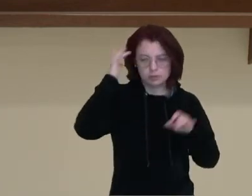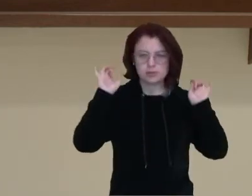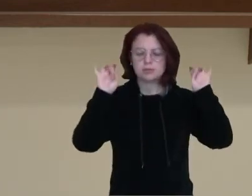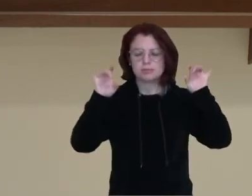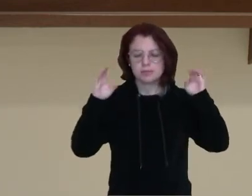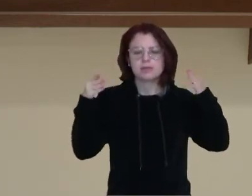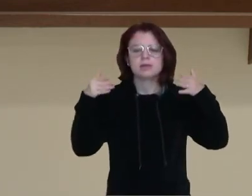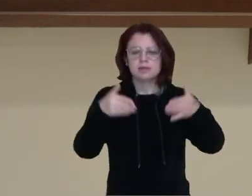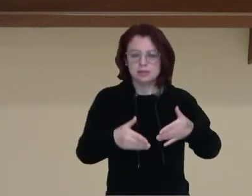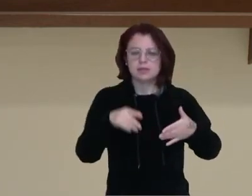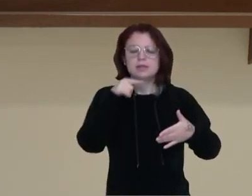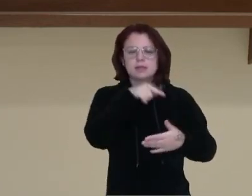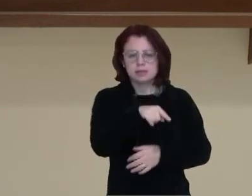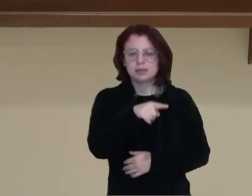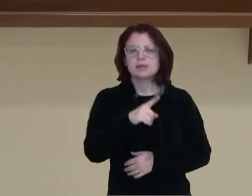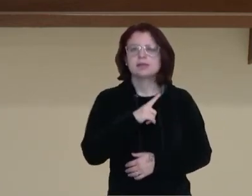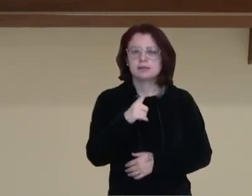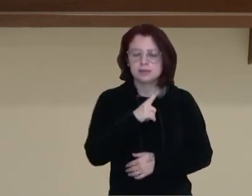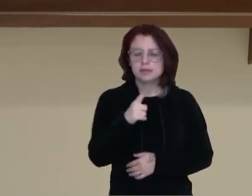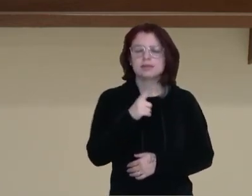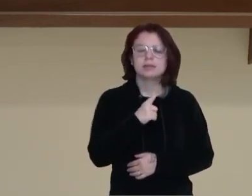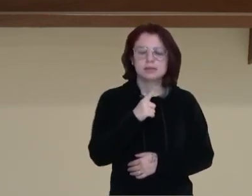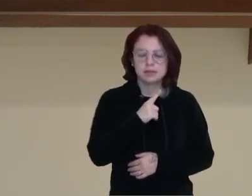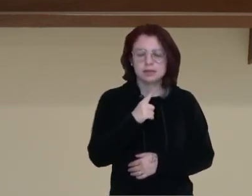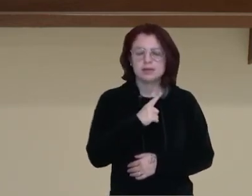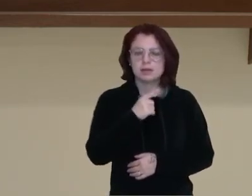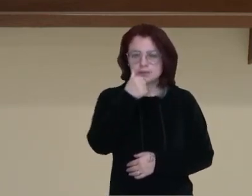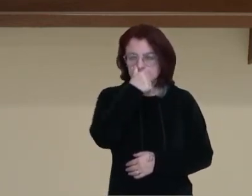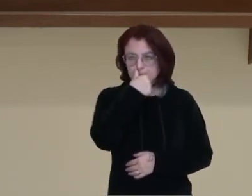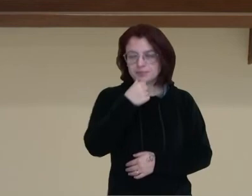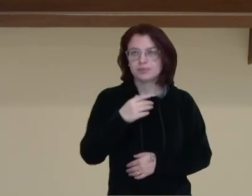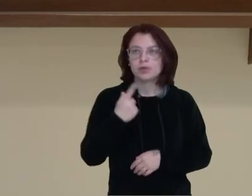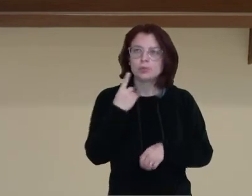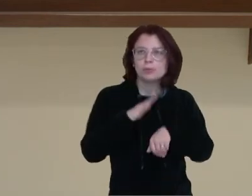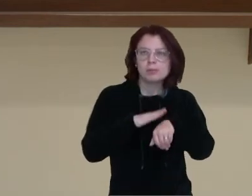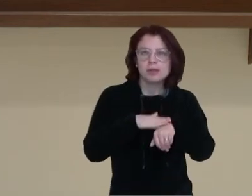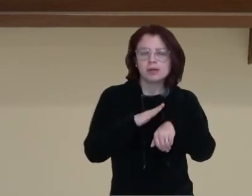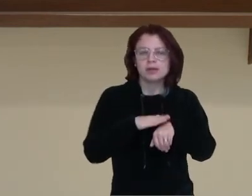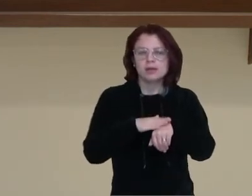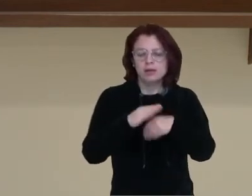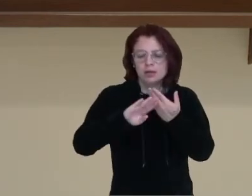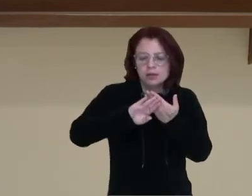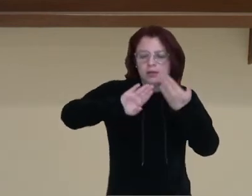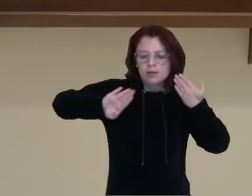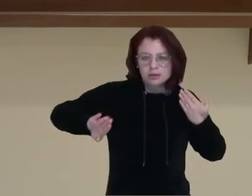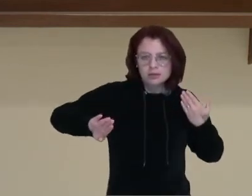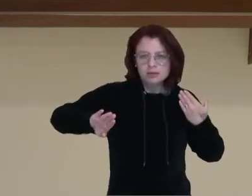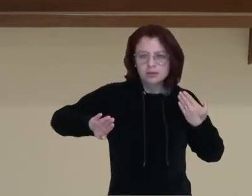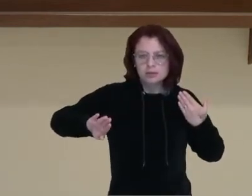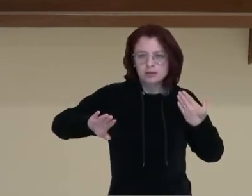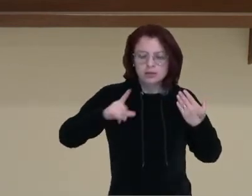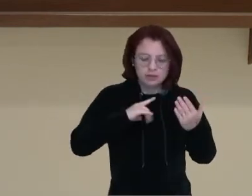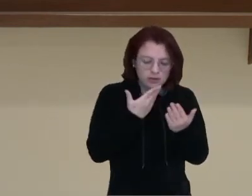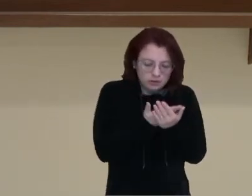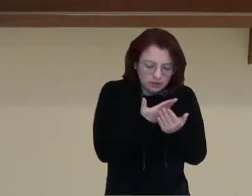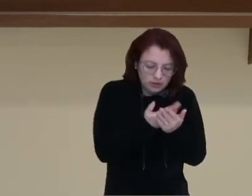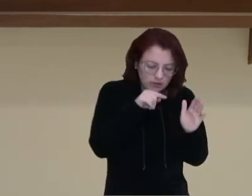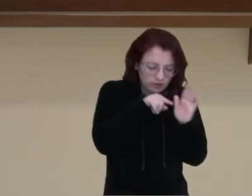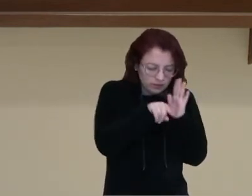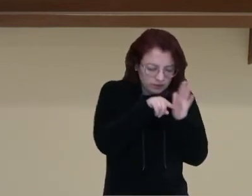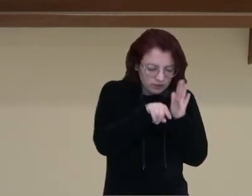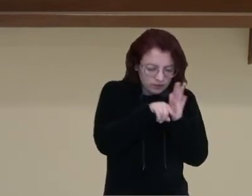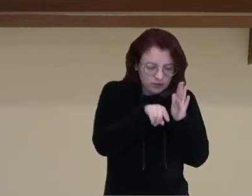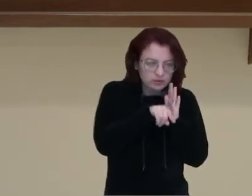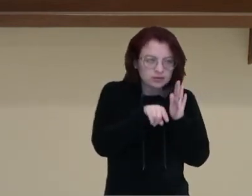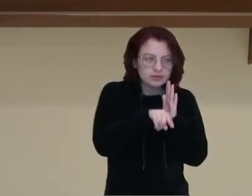acreditam que eles teve uma espécie de um momento, né, de afastamento, de estudos, e que